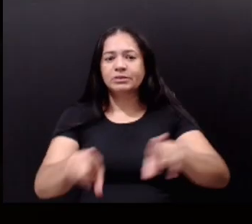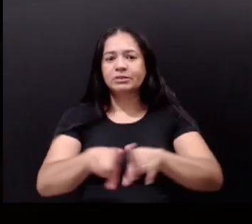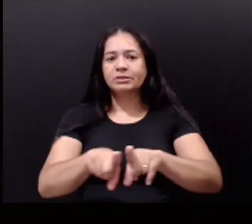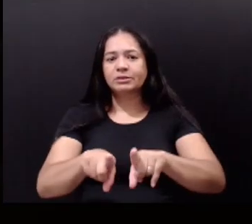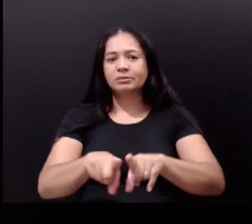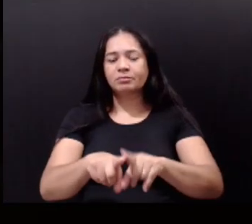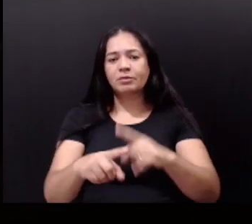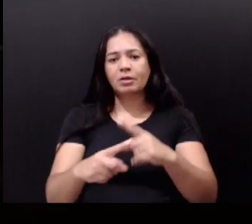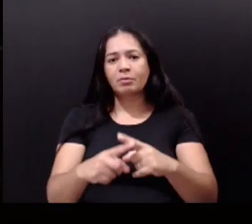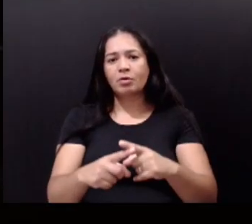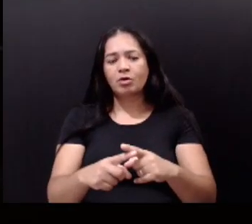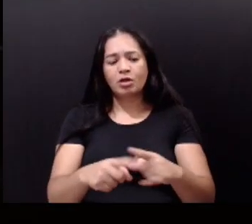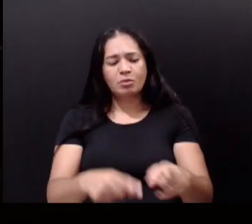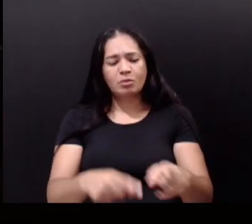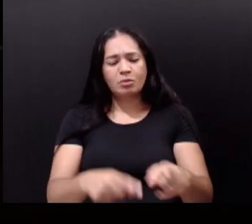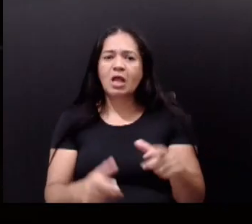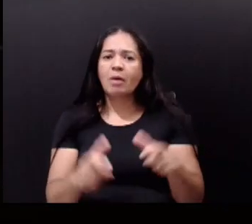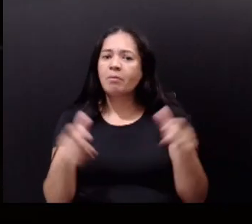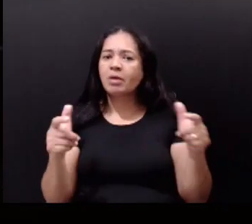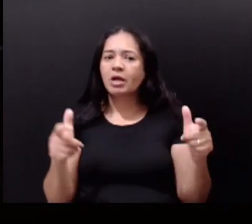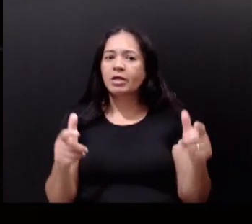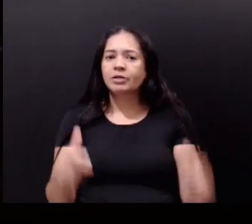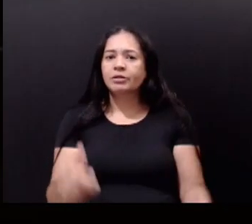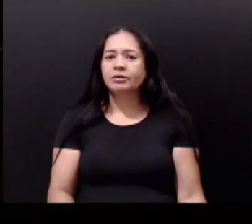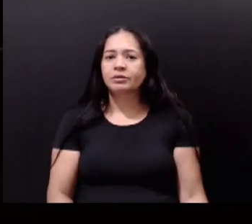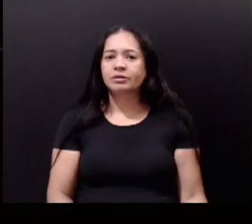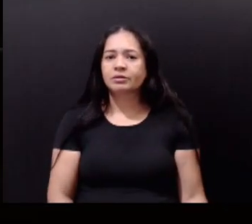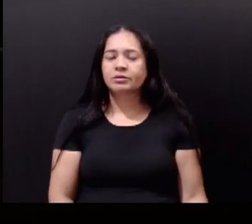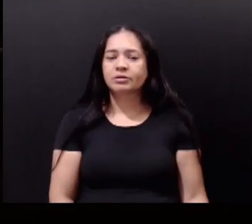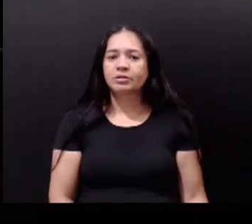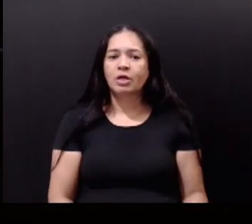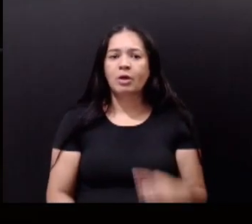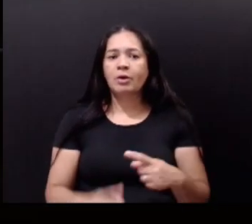margem, não estão dentro do lugar de